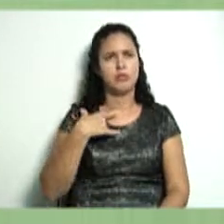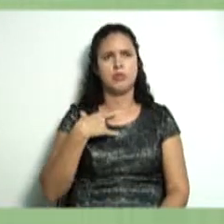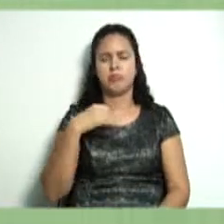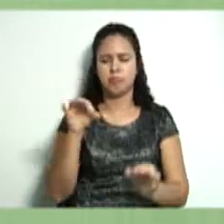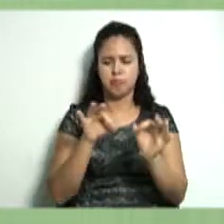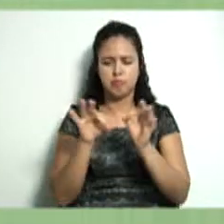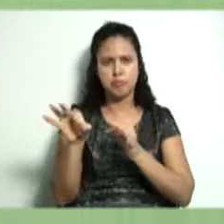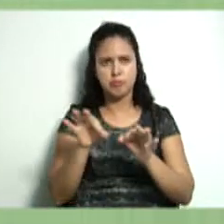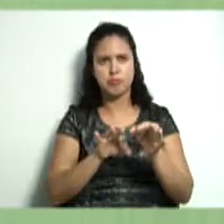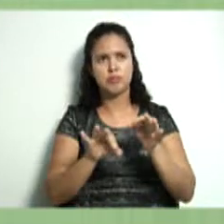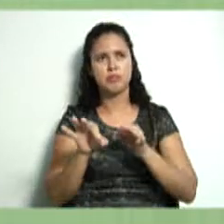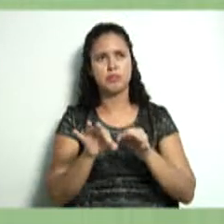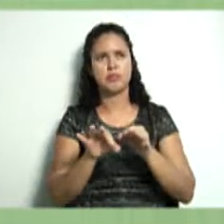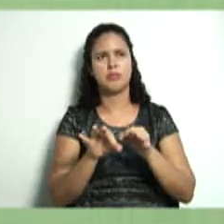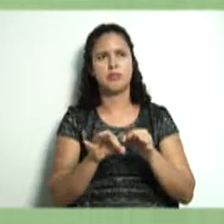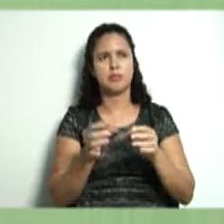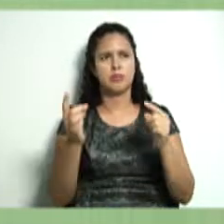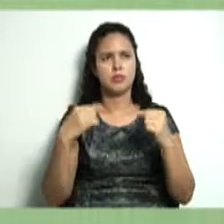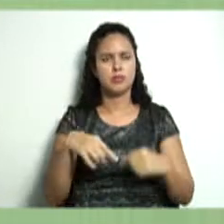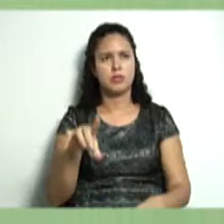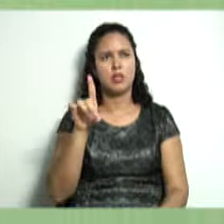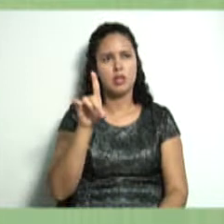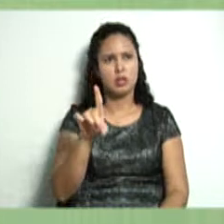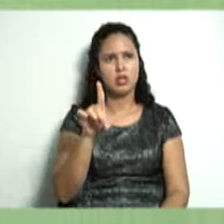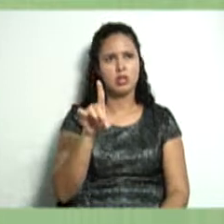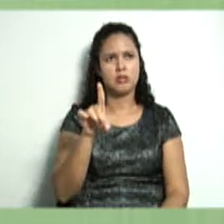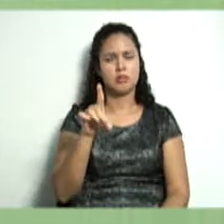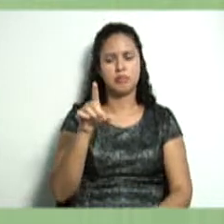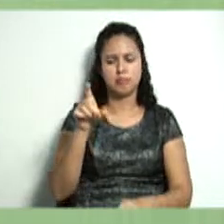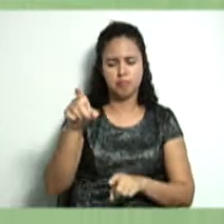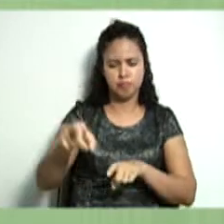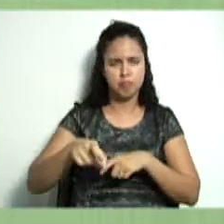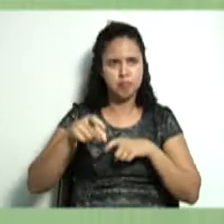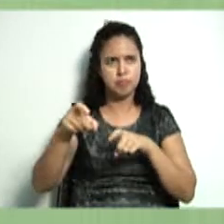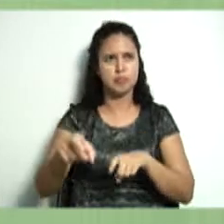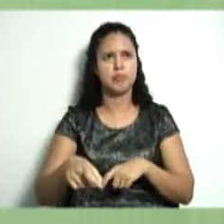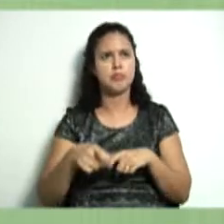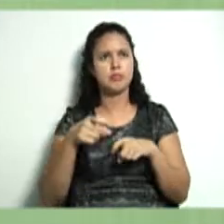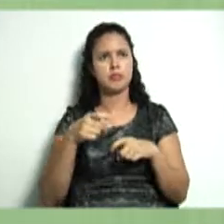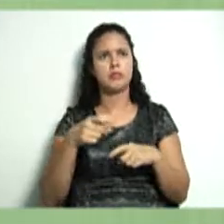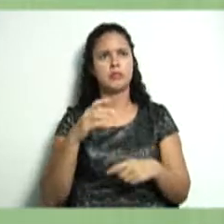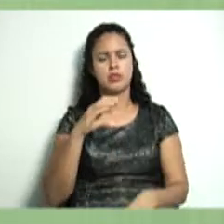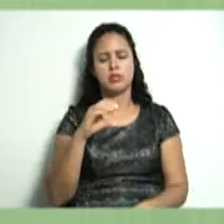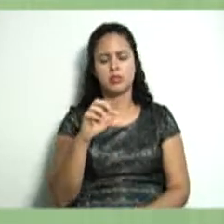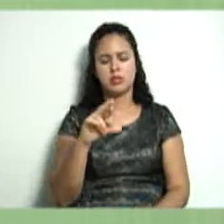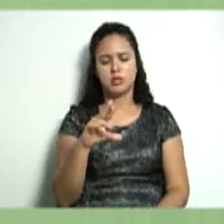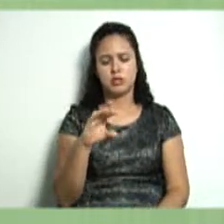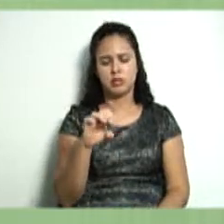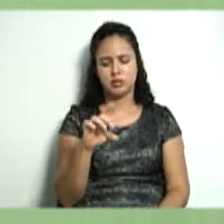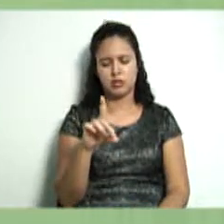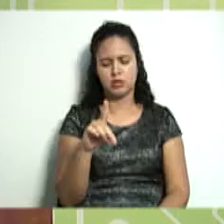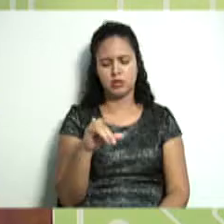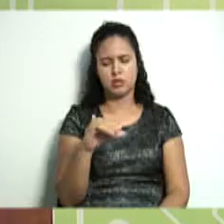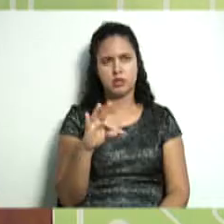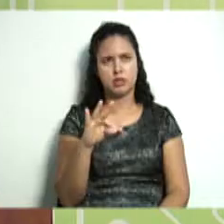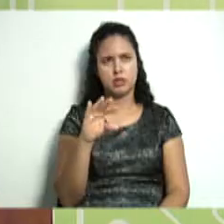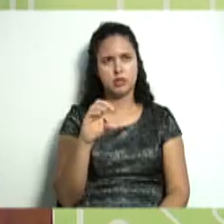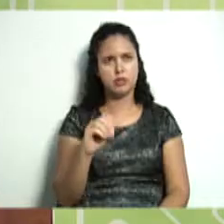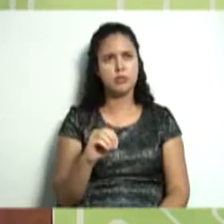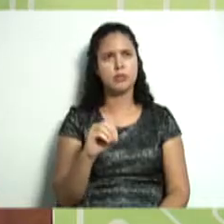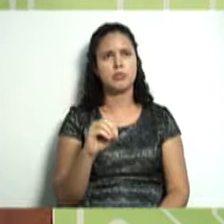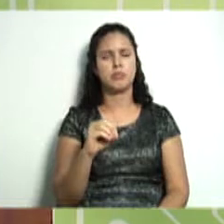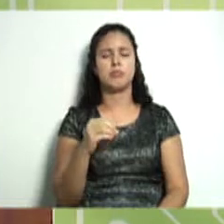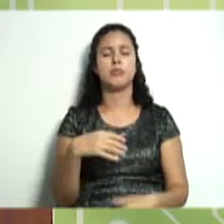produção e saúde. Qual letra, então, está correta? A gente imagina quais os ramos do cooperativismo que